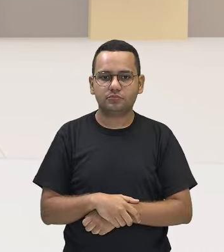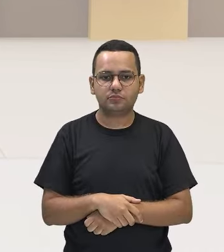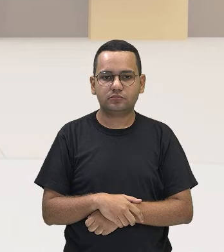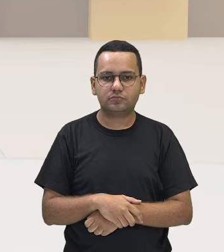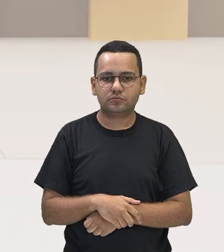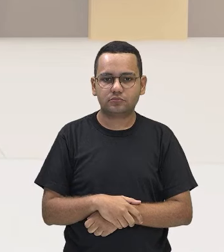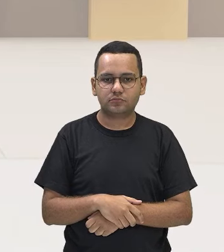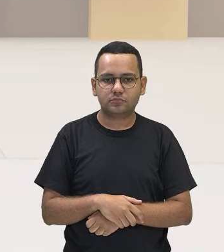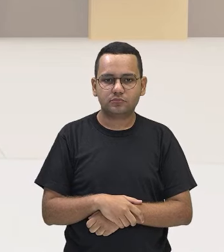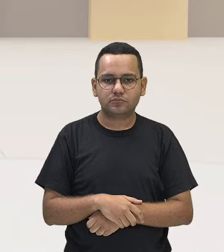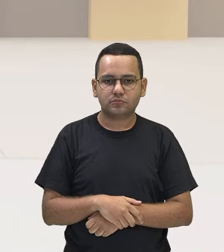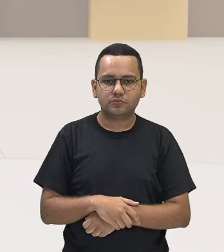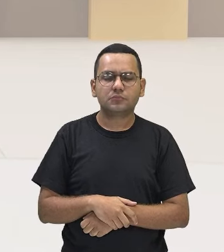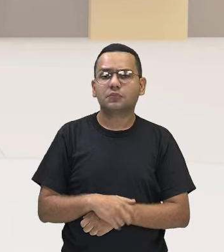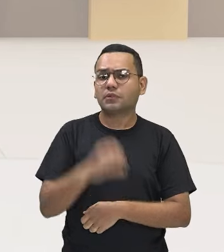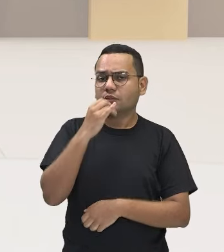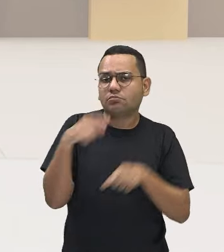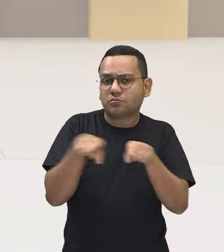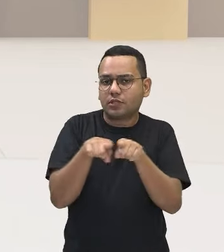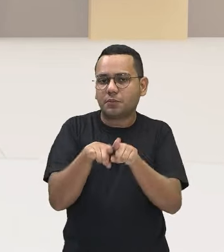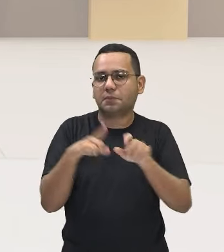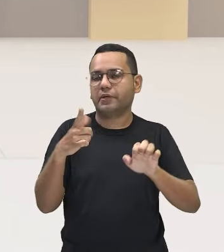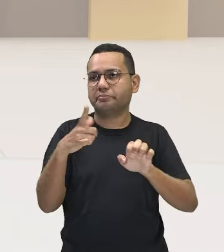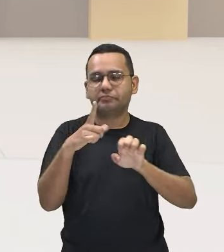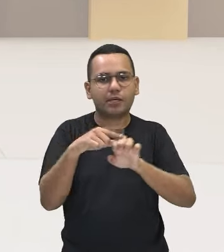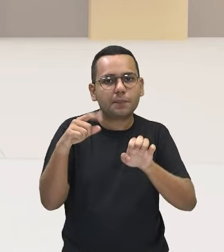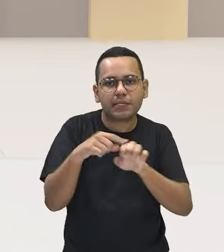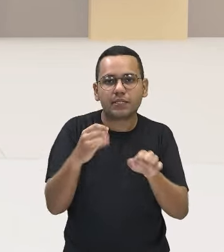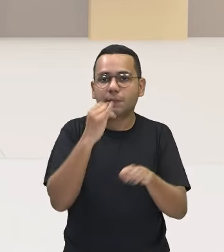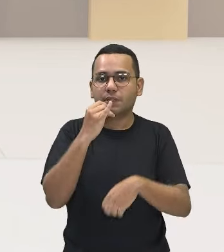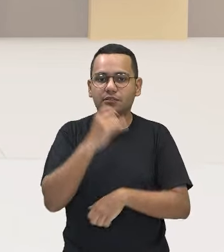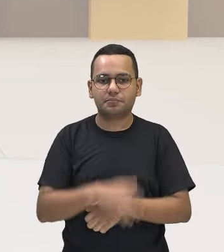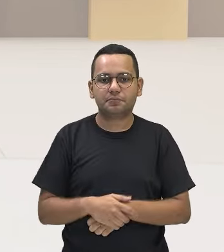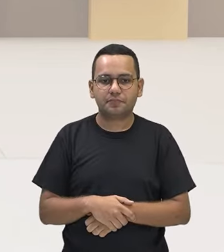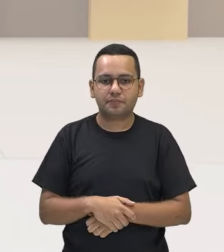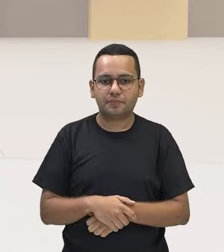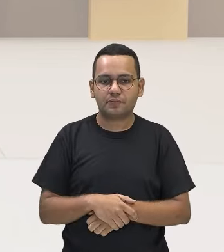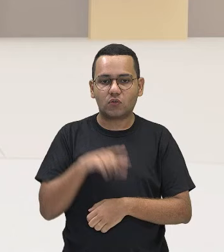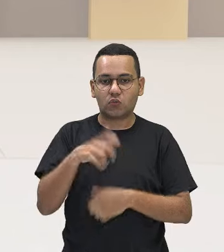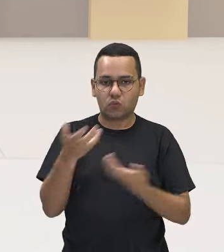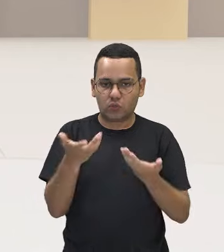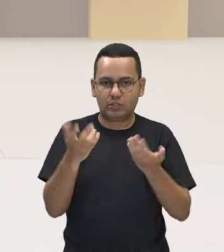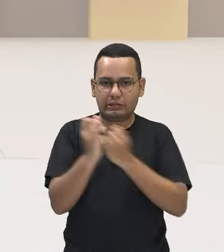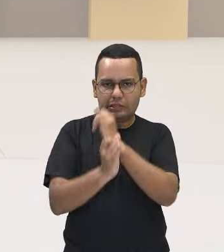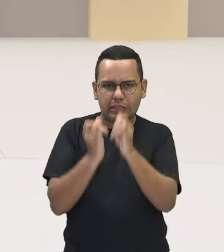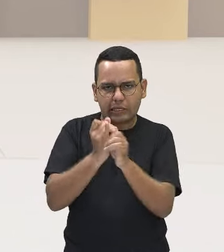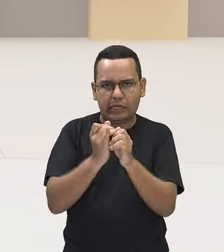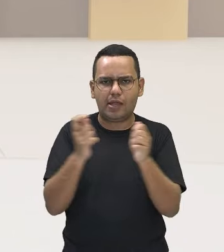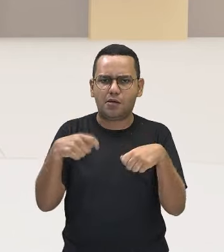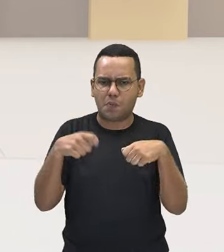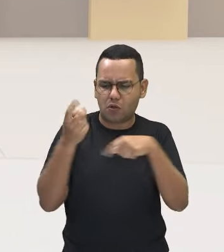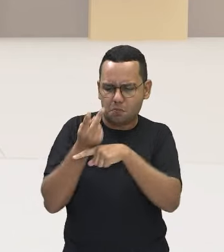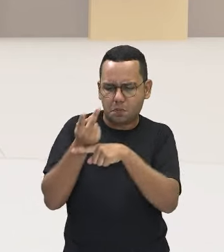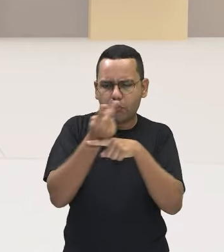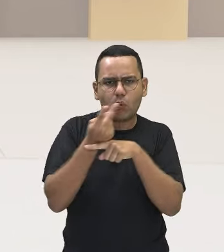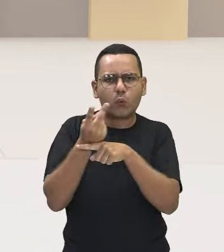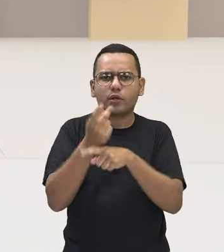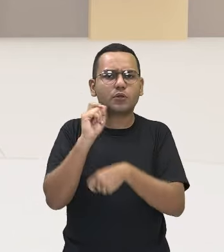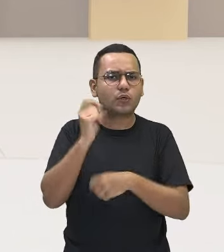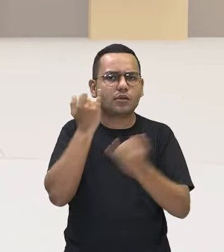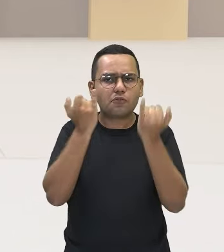em empreender. Você tem que ter. E a internet, gente, hoje, o cara teve uma internet ali, ele busca